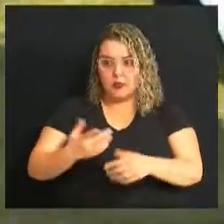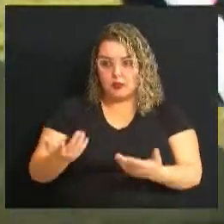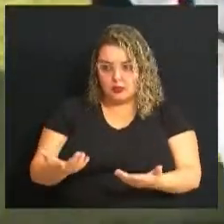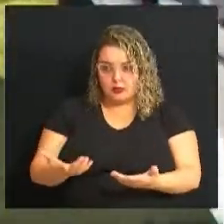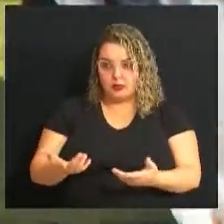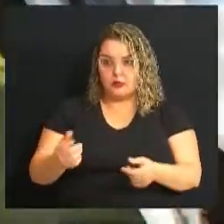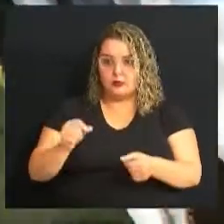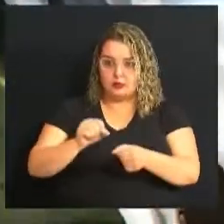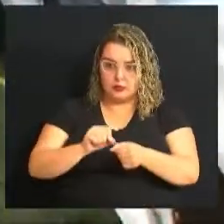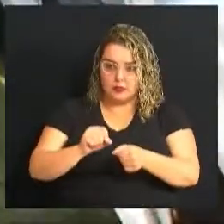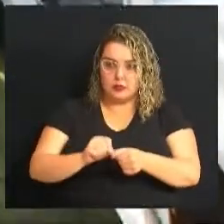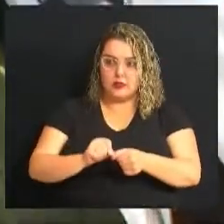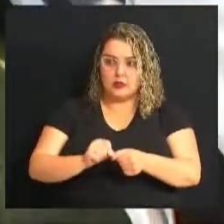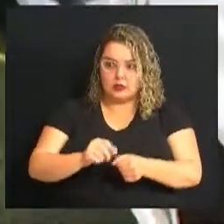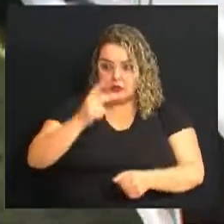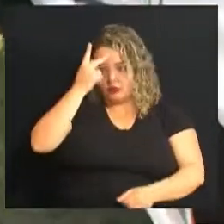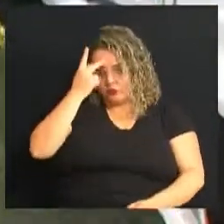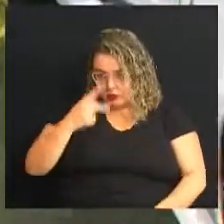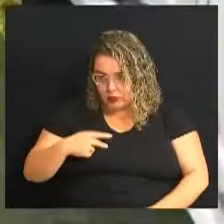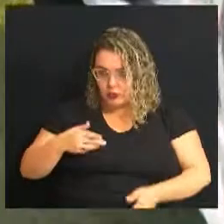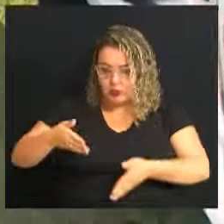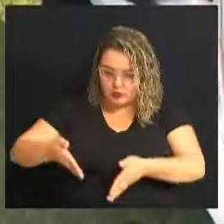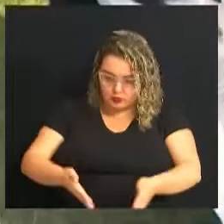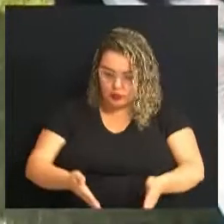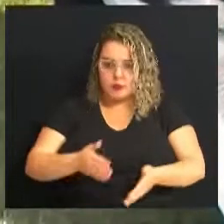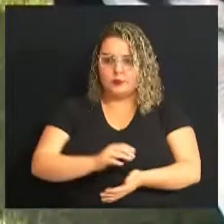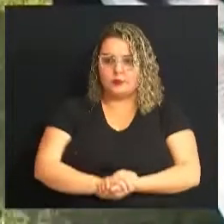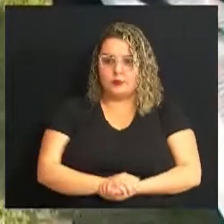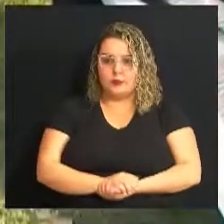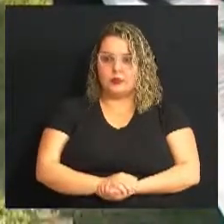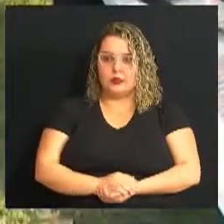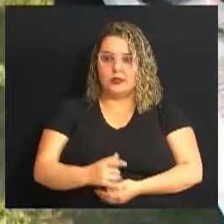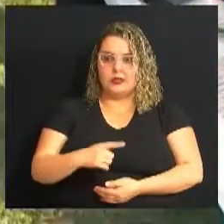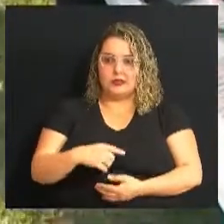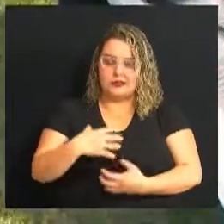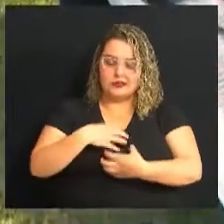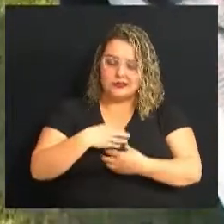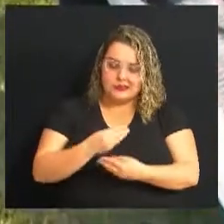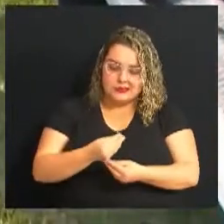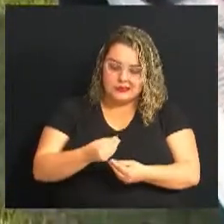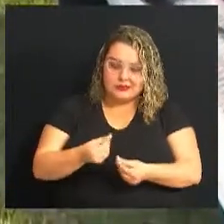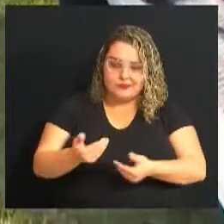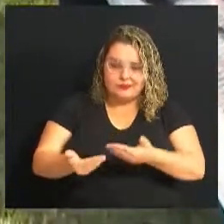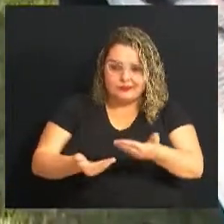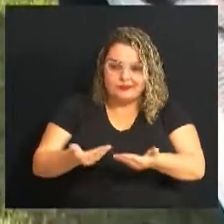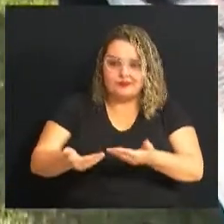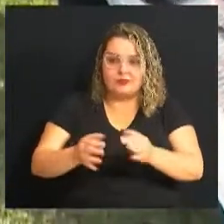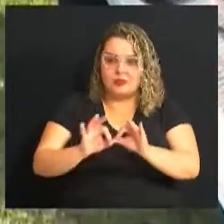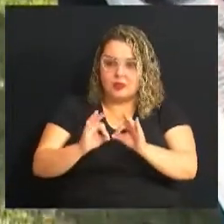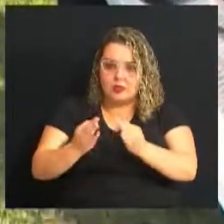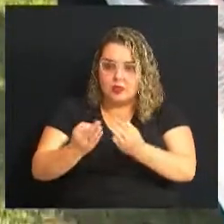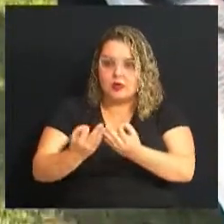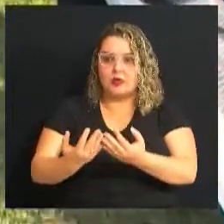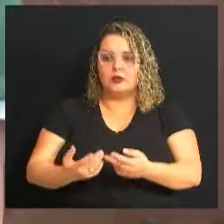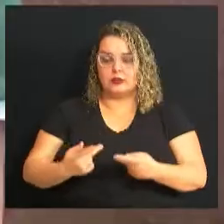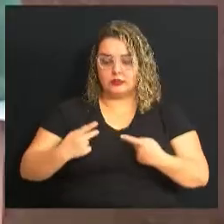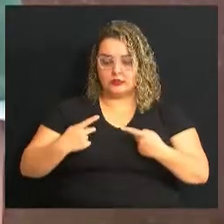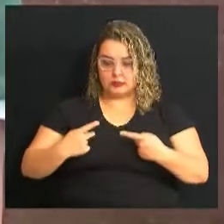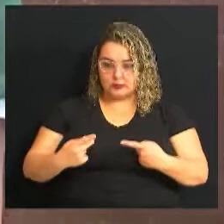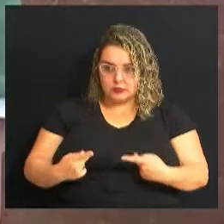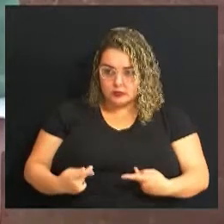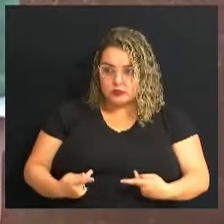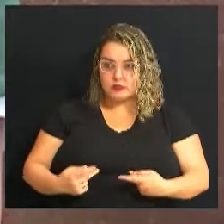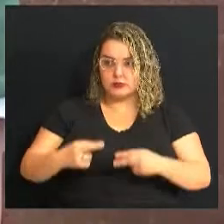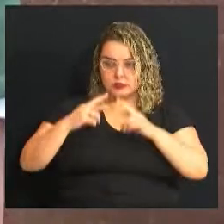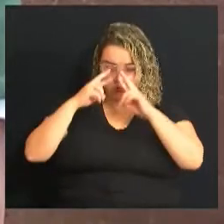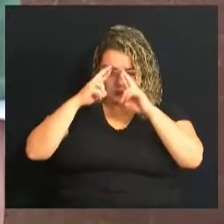o sepultamento em si. E ter aquela acessibilidade, o trato com a família, de uma postura, entendeu? De